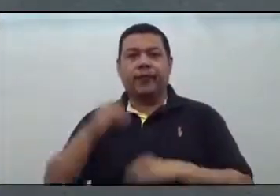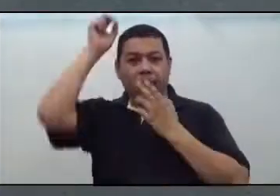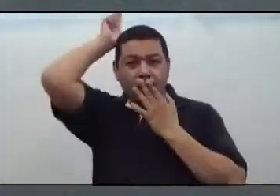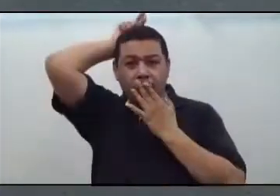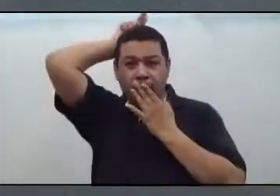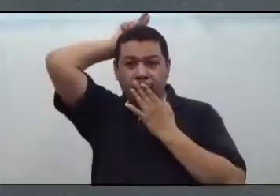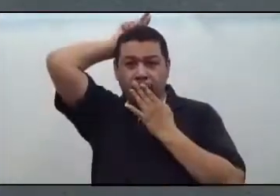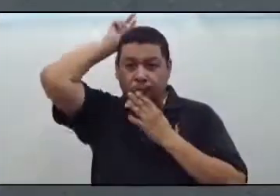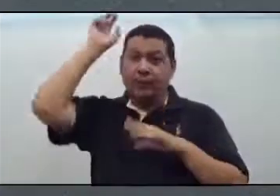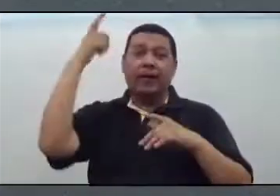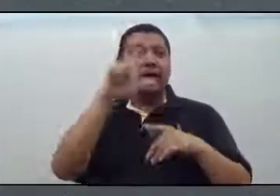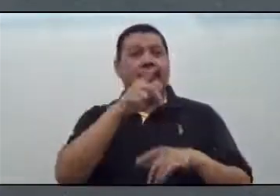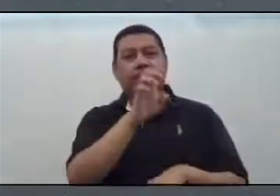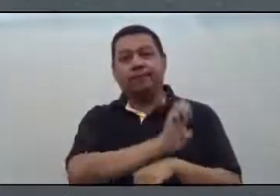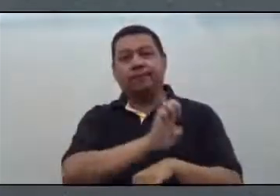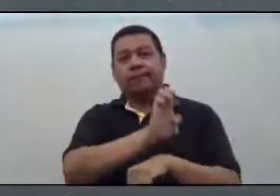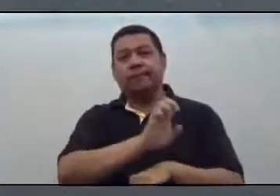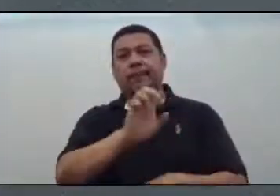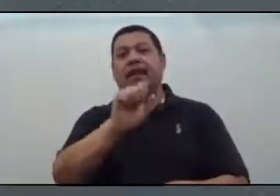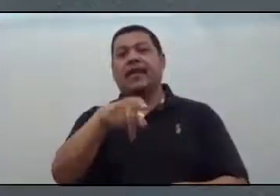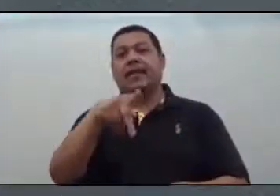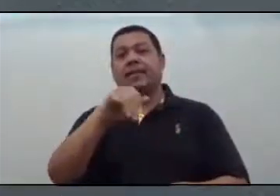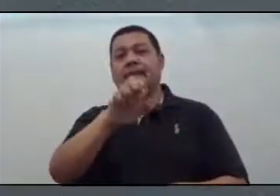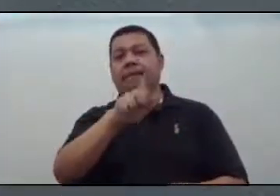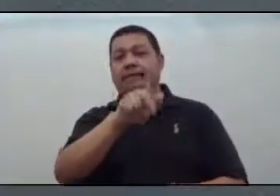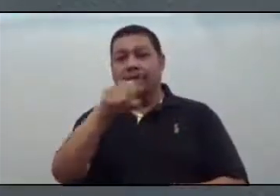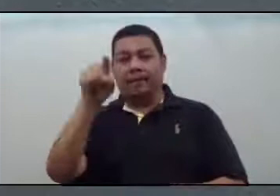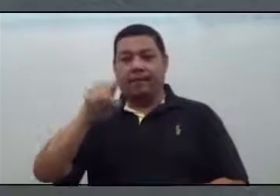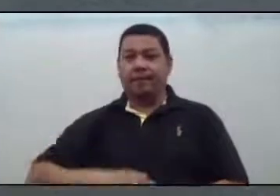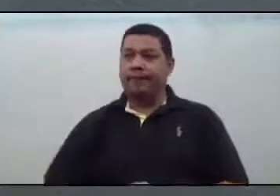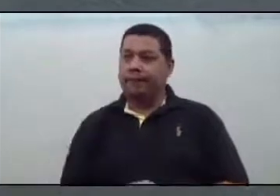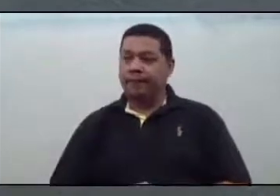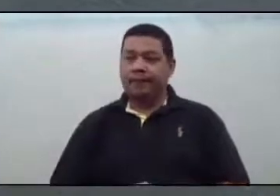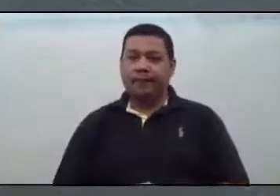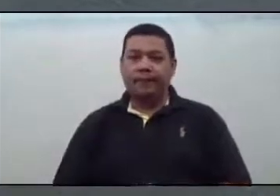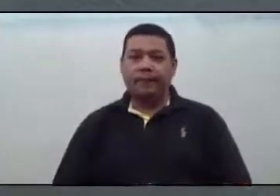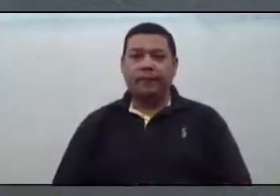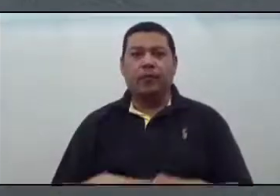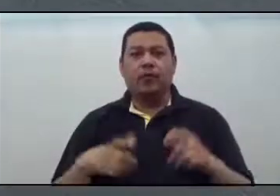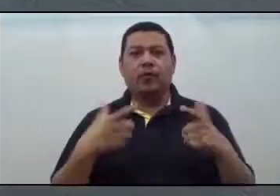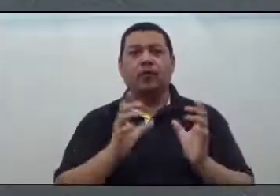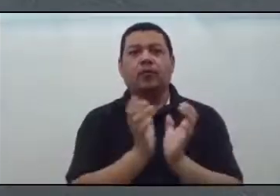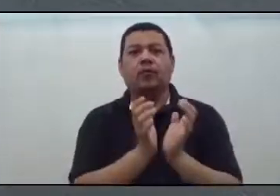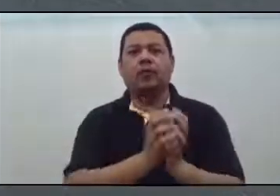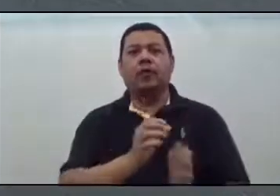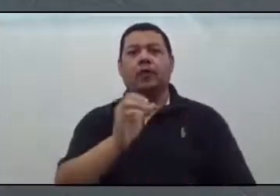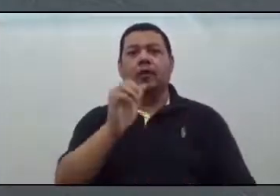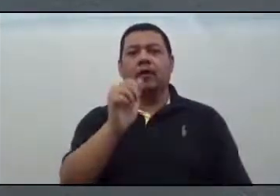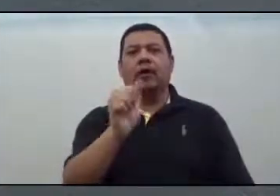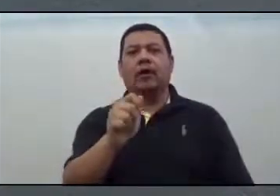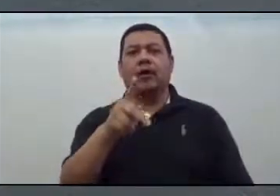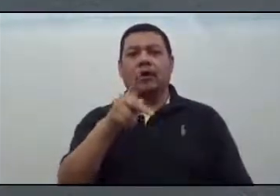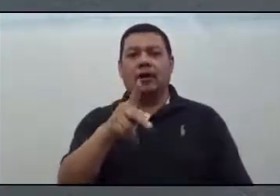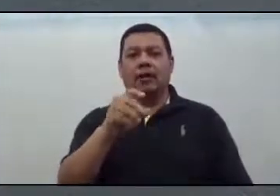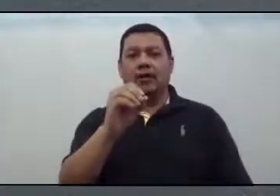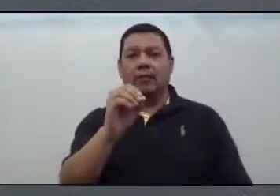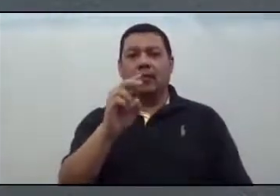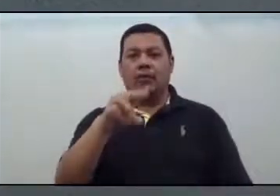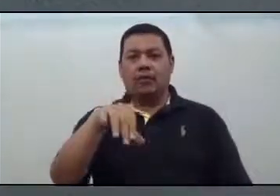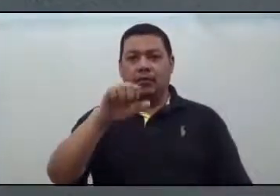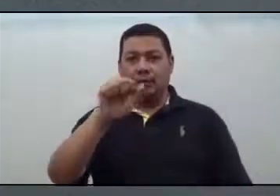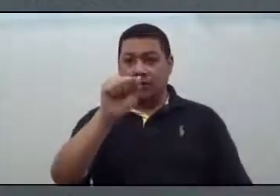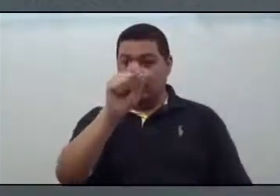Espigão do Oeste, Associação Indígena dos Indígenas Apurinã. Eles têm um projeto de plantação de